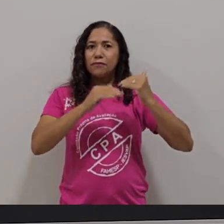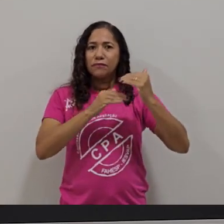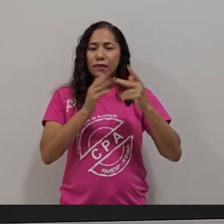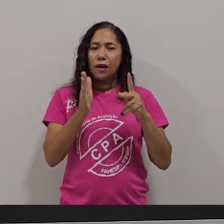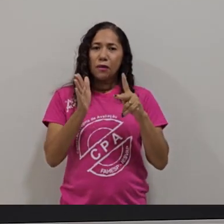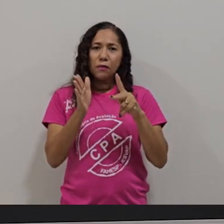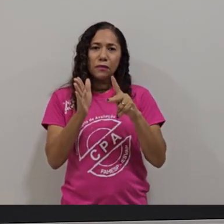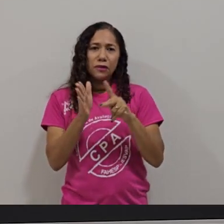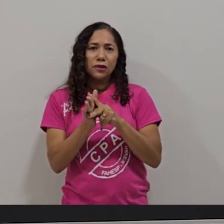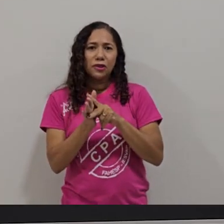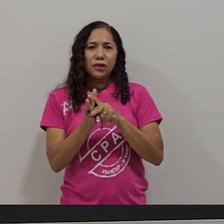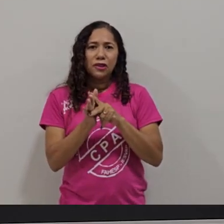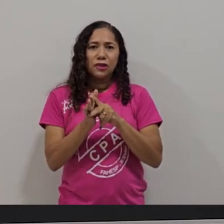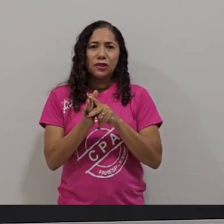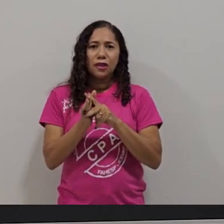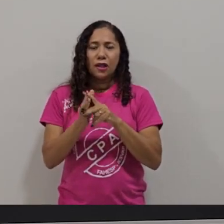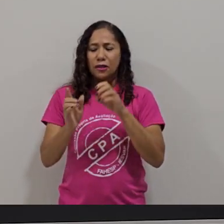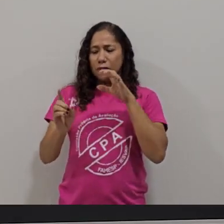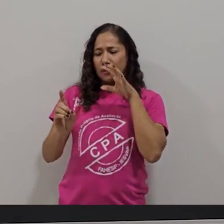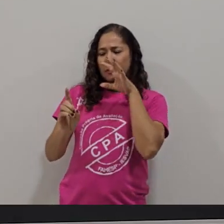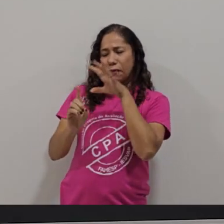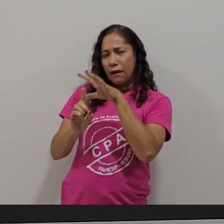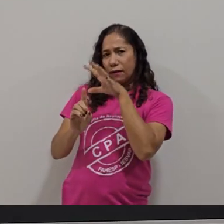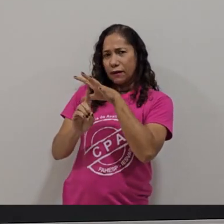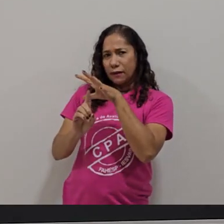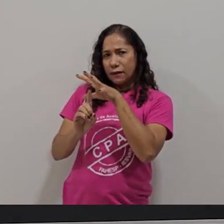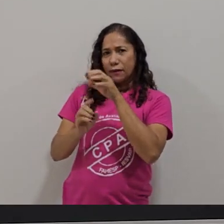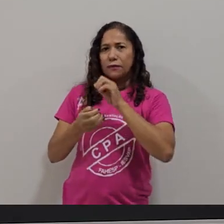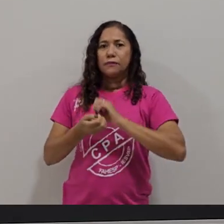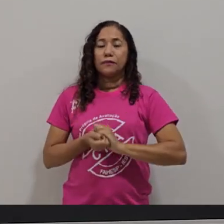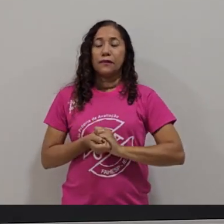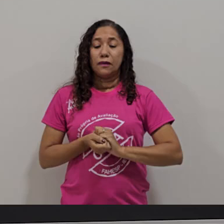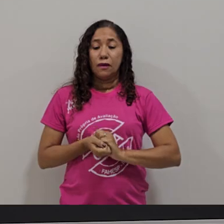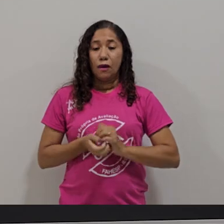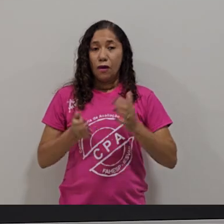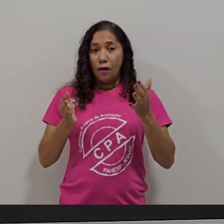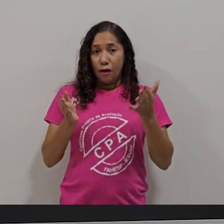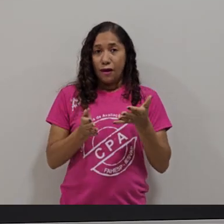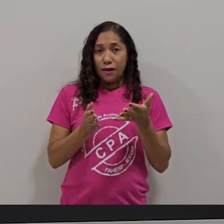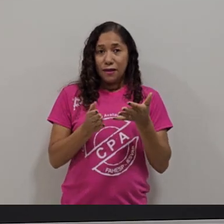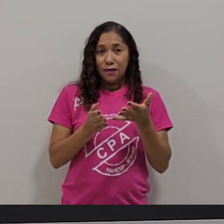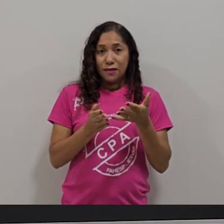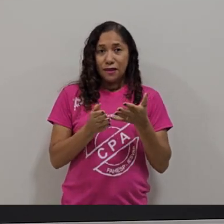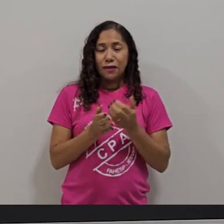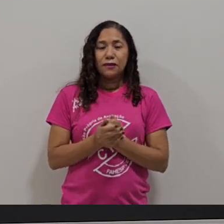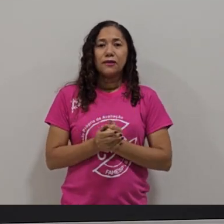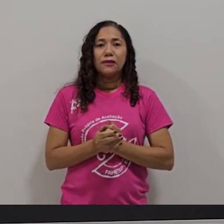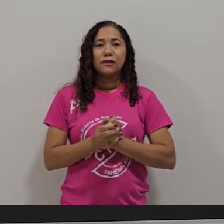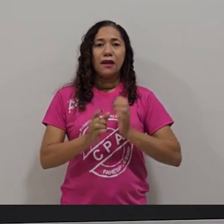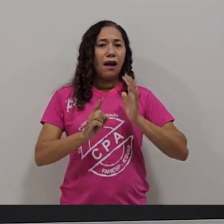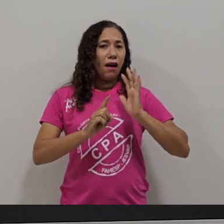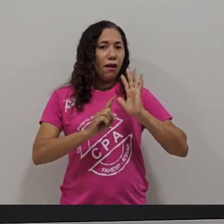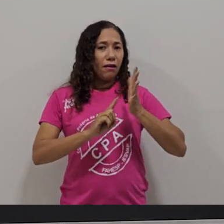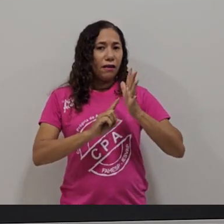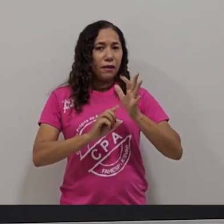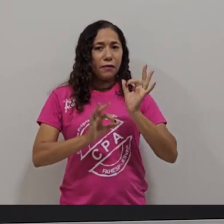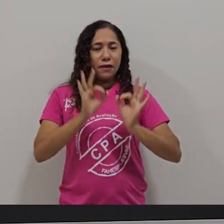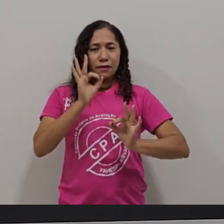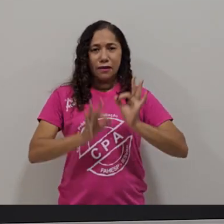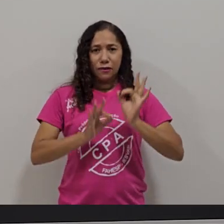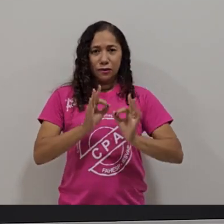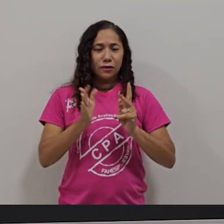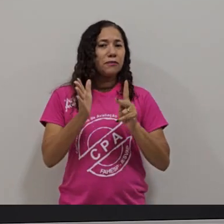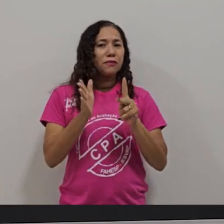projetos que impactaram a sociedade de alguma forma. Então, esse agora, que é o Libras da Justiça, ele também é